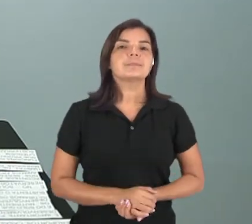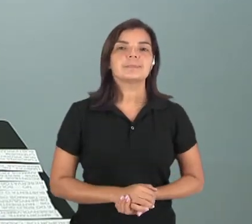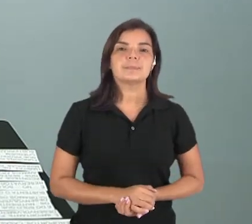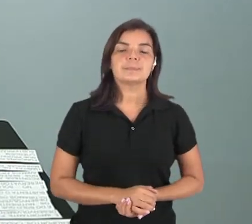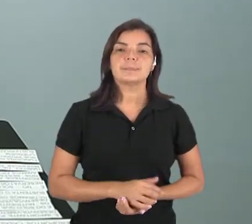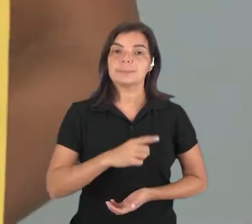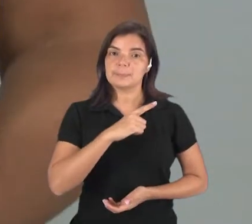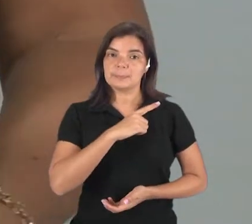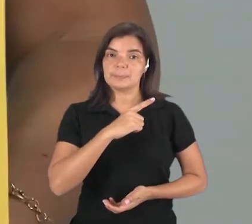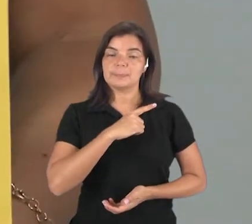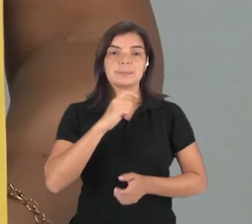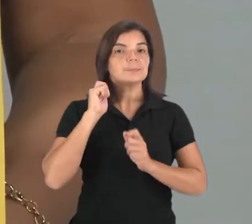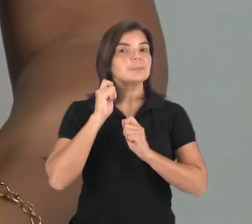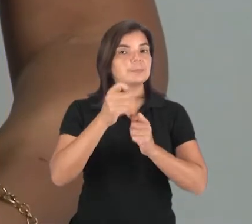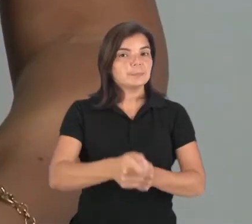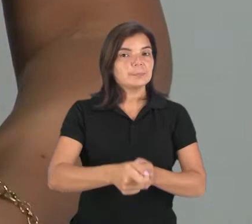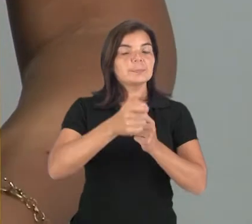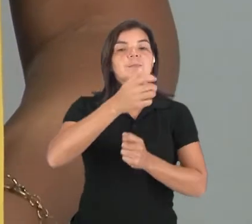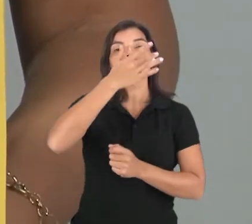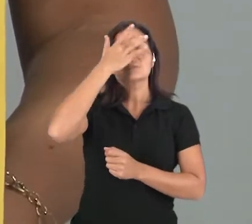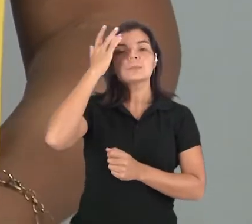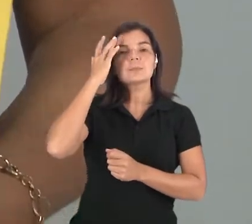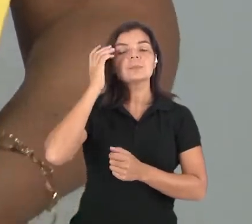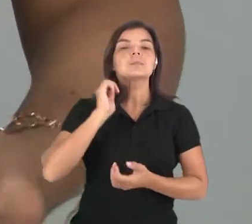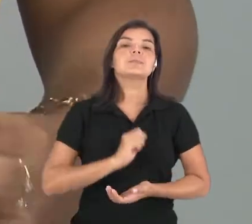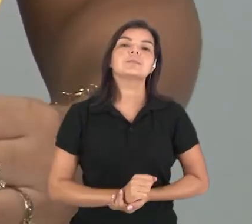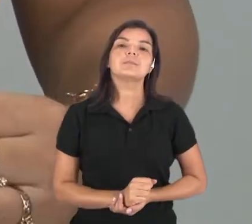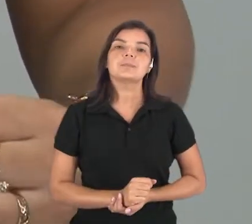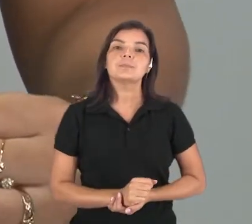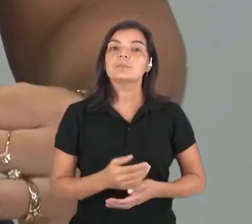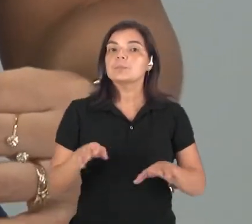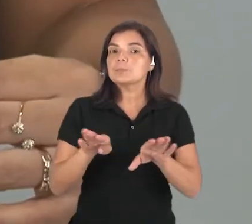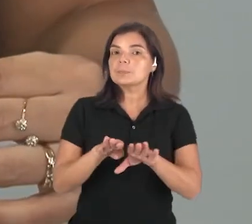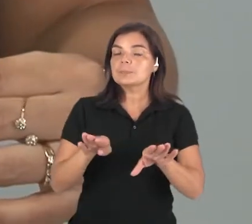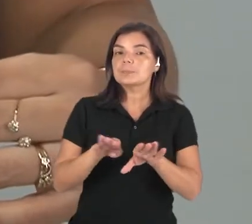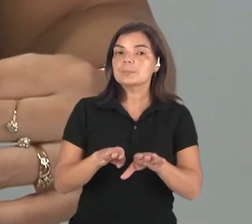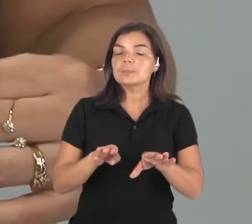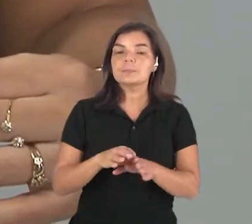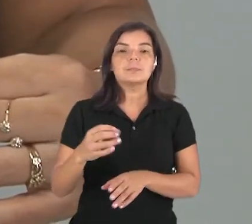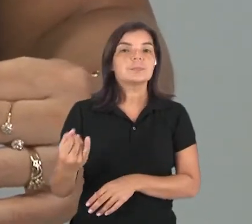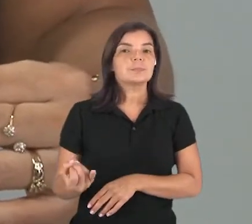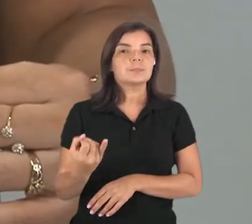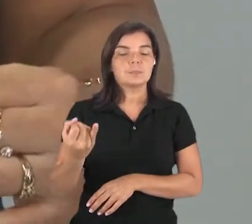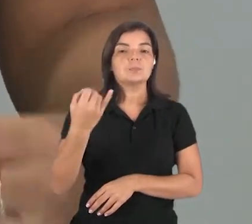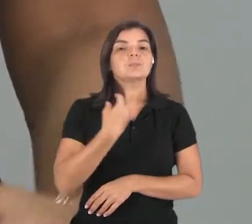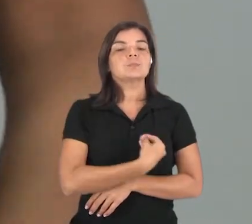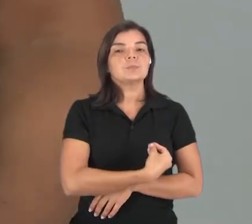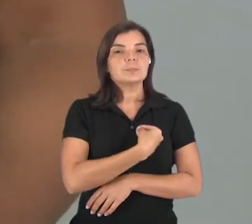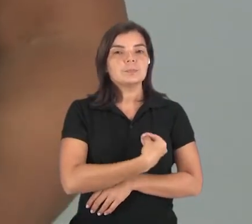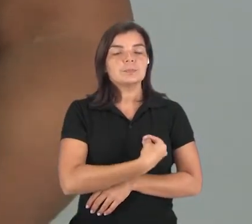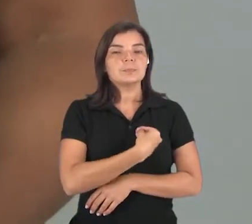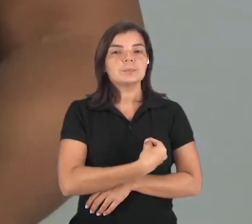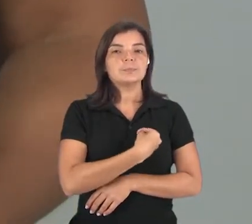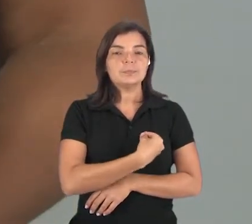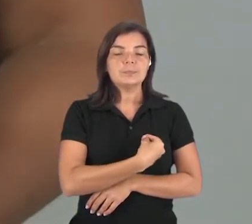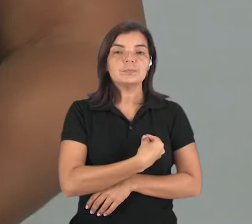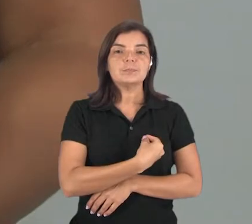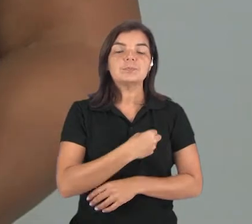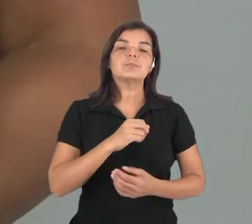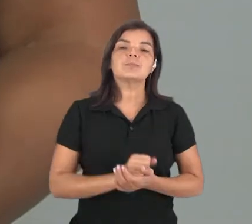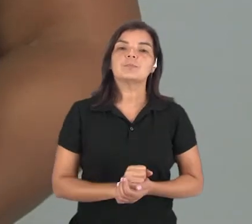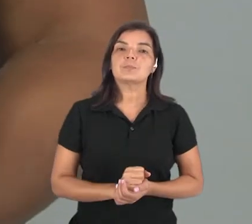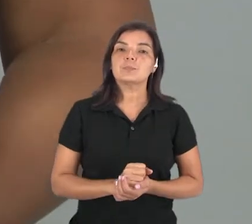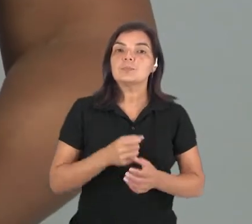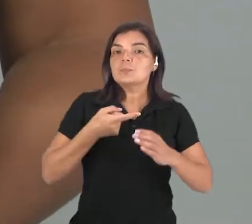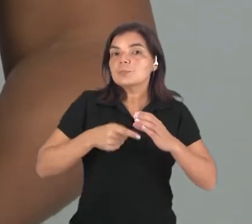certo? Temos aqui os pescadores, né? Assim como também ela é essencial à vida que é aqui do fundo